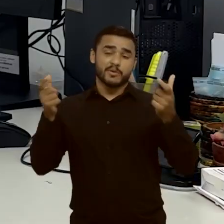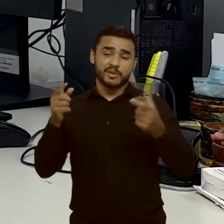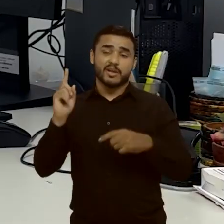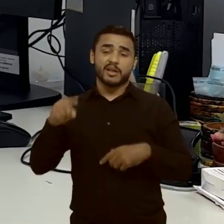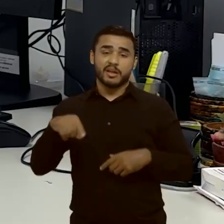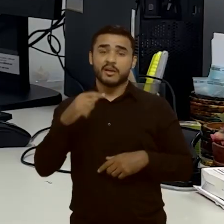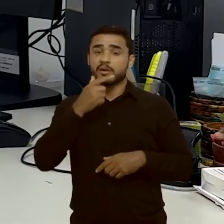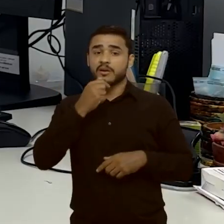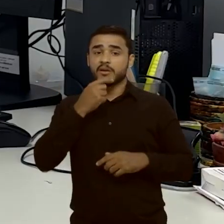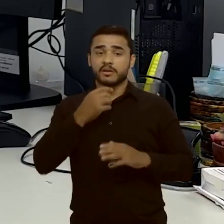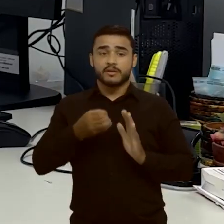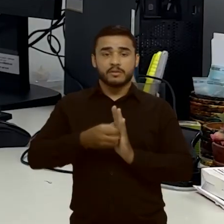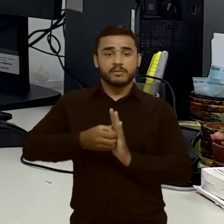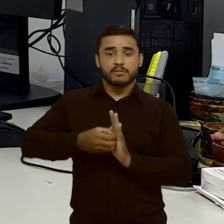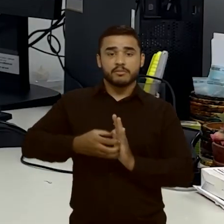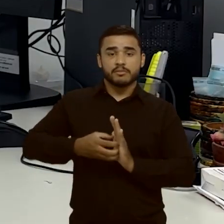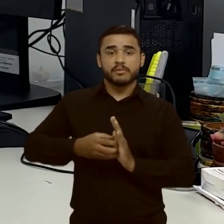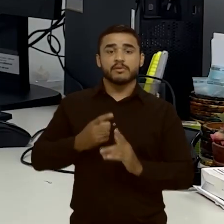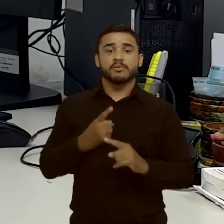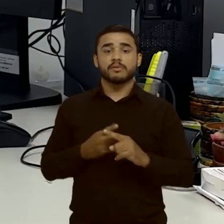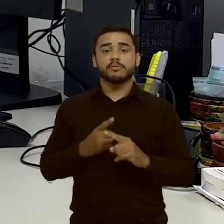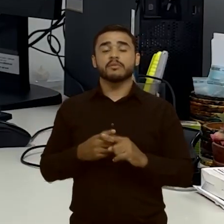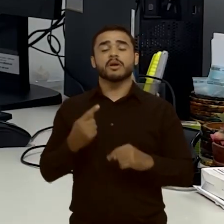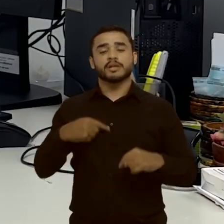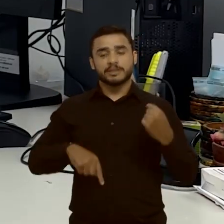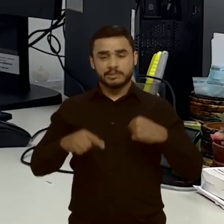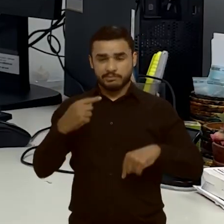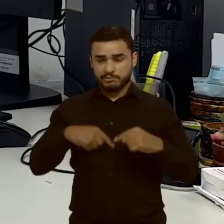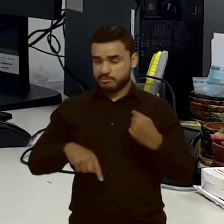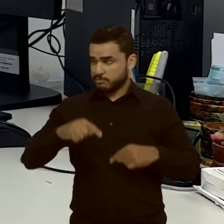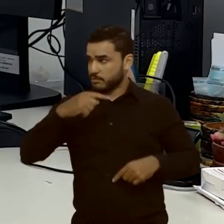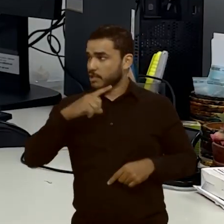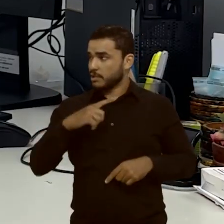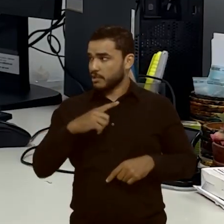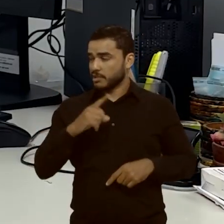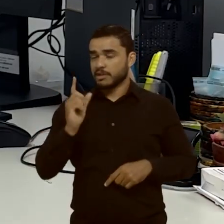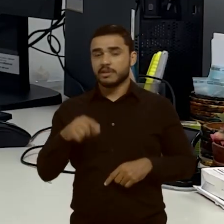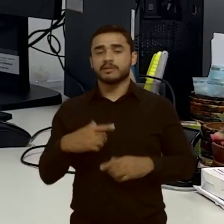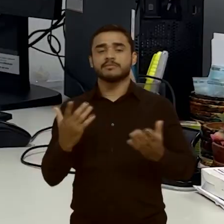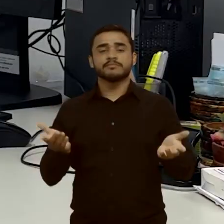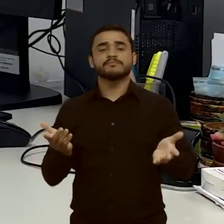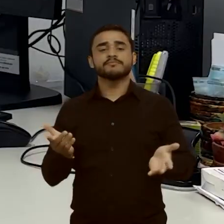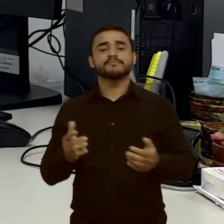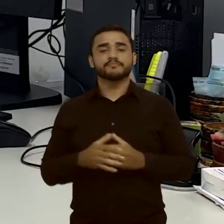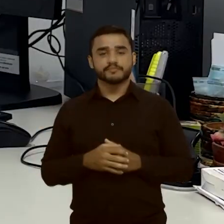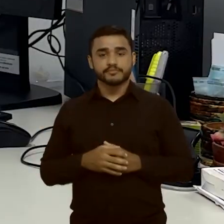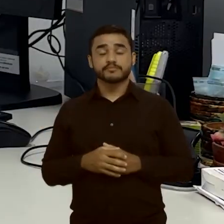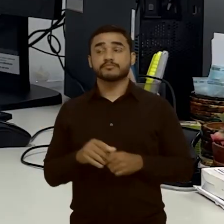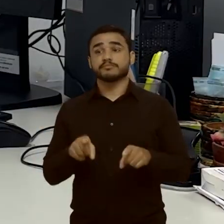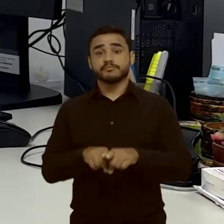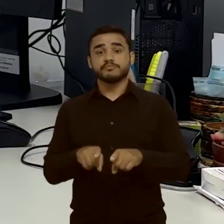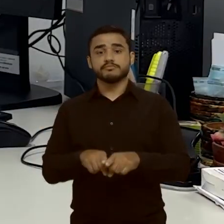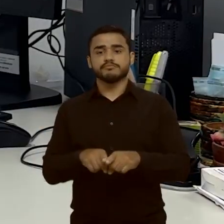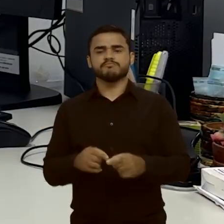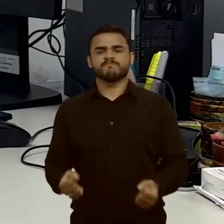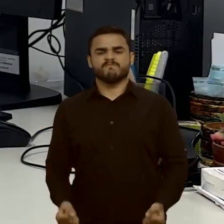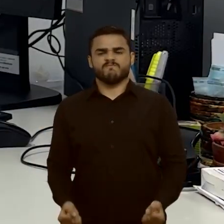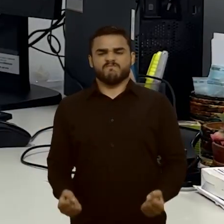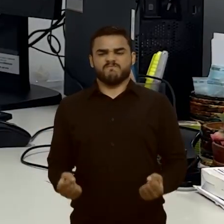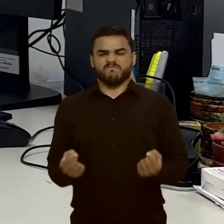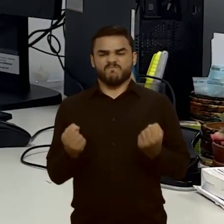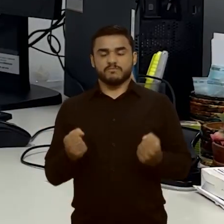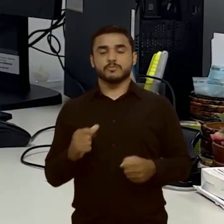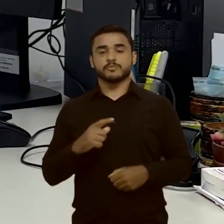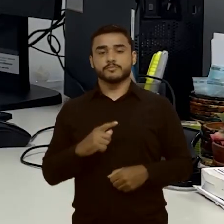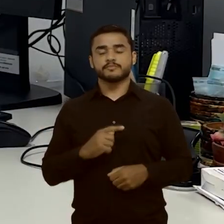hérnias de parede, principalmente por causa das hérnias inguinais. Consequentemente isso, as pessoas que pegam muito peso, e aí a gente tem algumas profissões